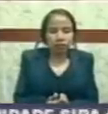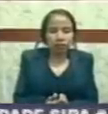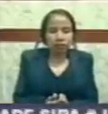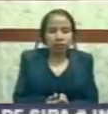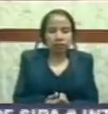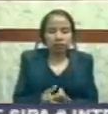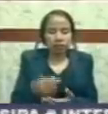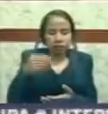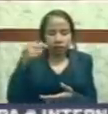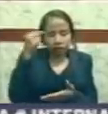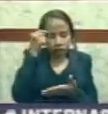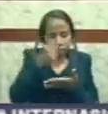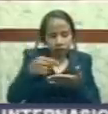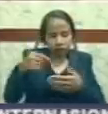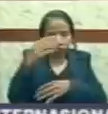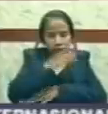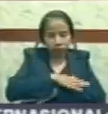Senhora Secretária Mesa, a favor da leitura.